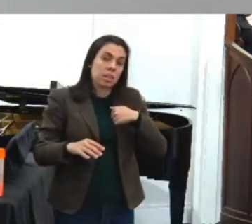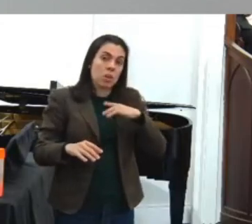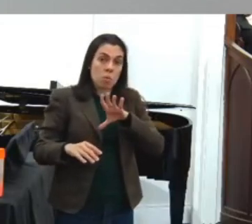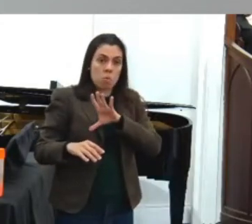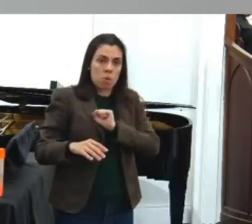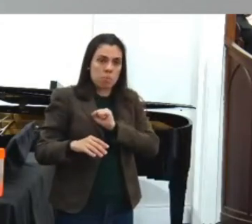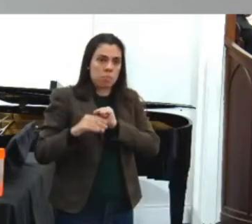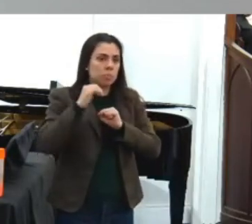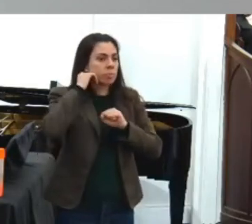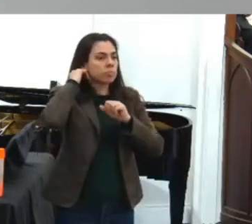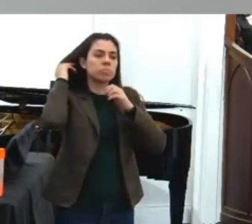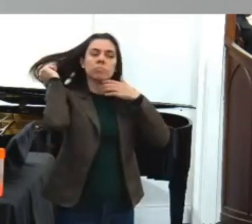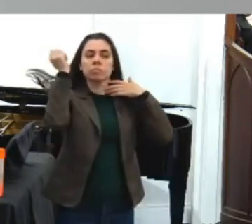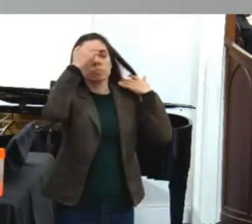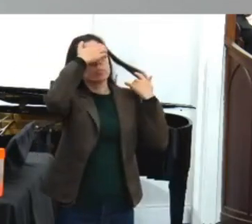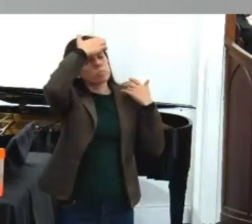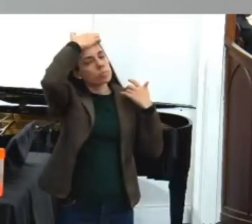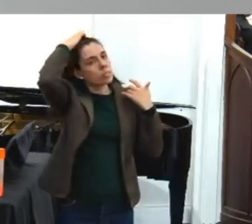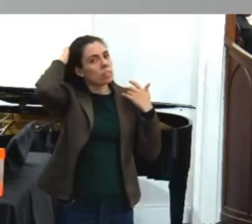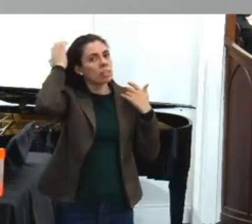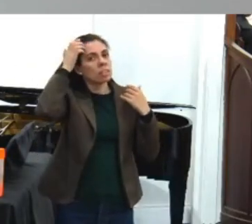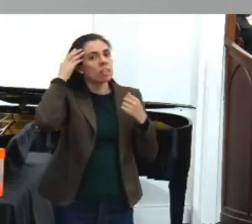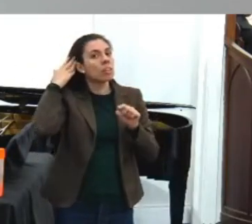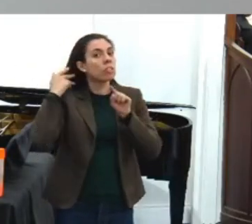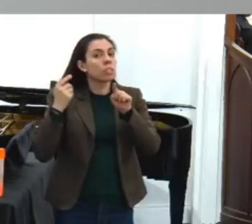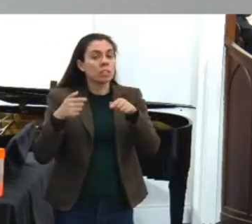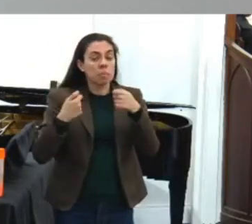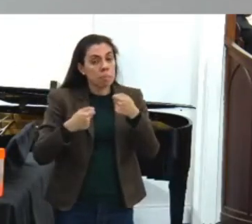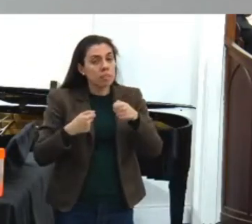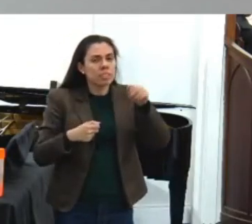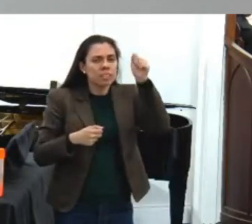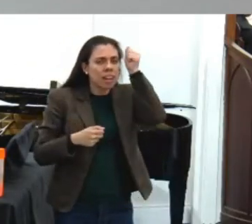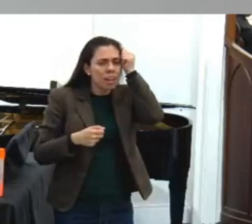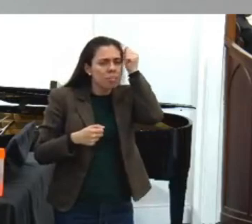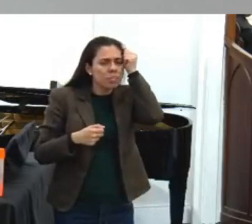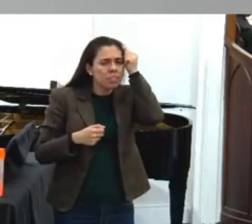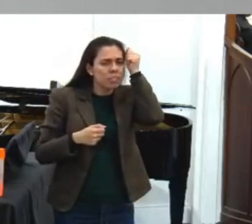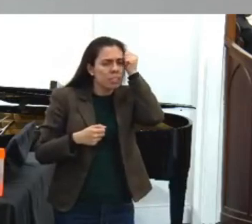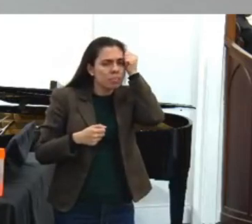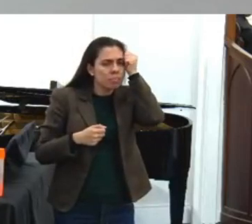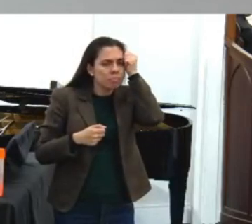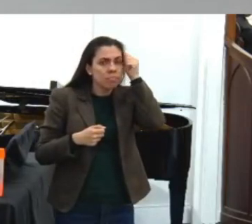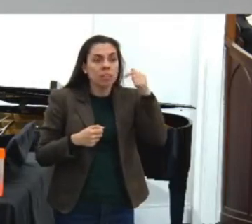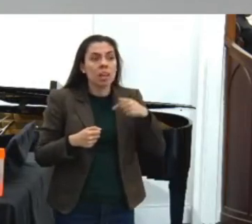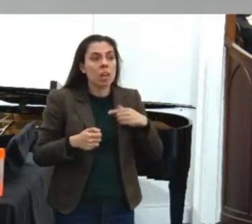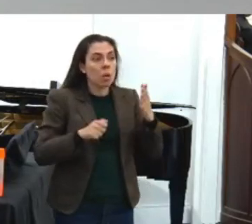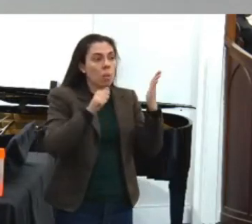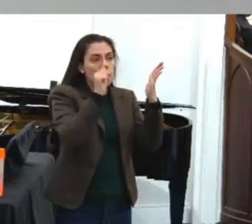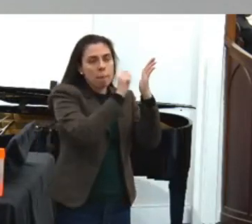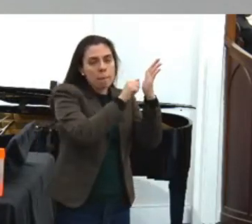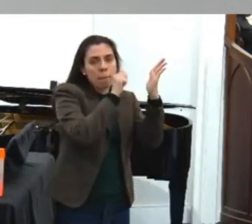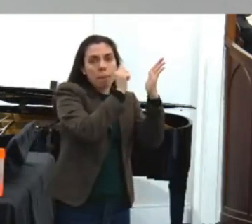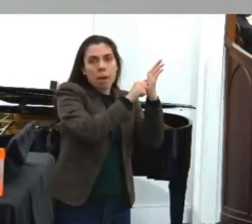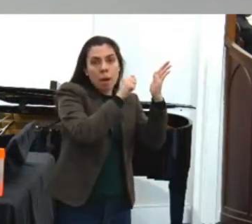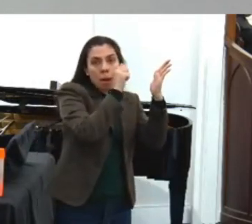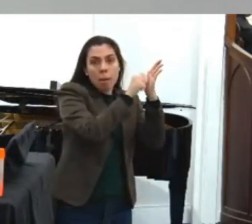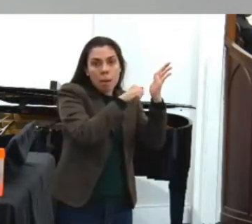Portanto, seja zeloso e arrependa-se. Eis que estou à porta e